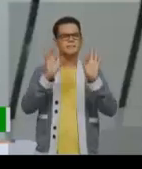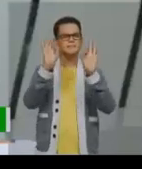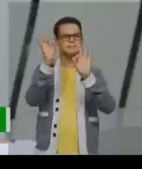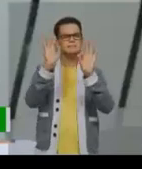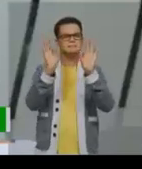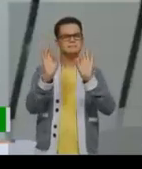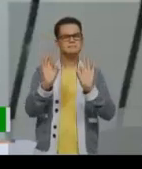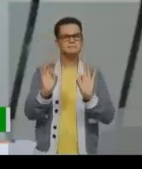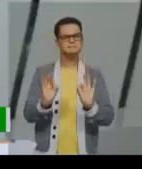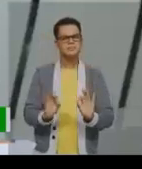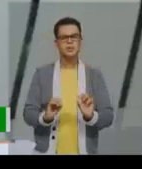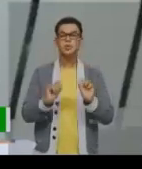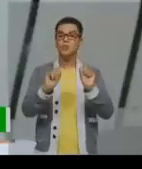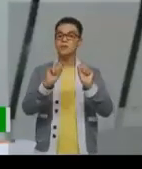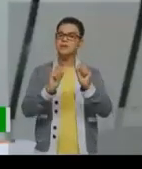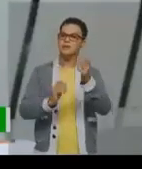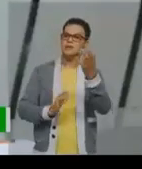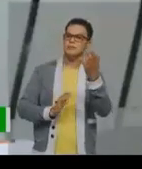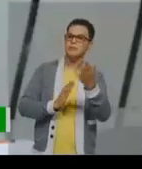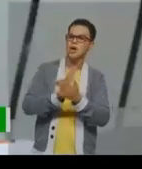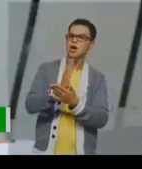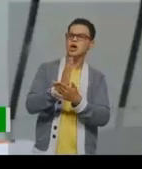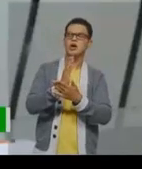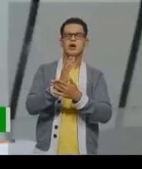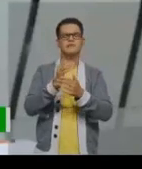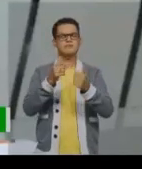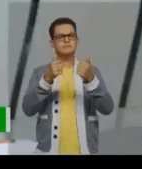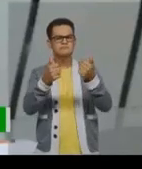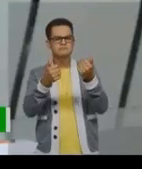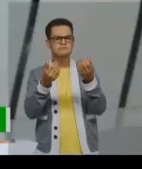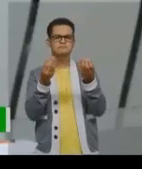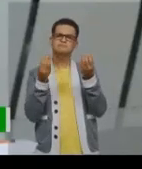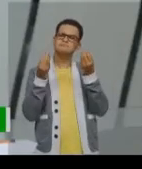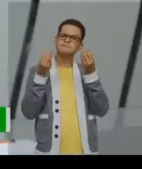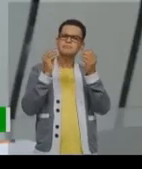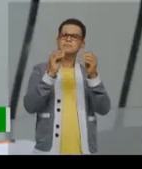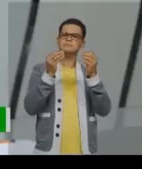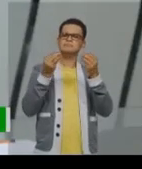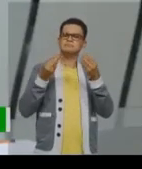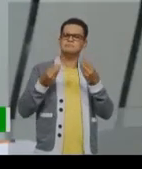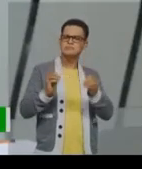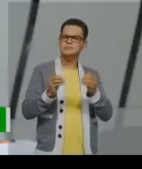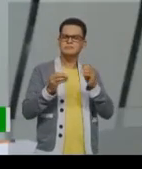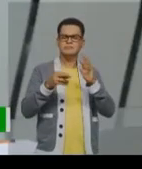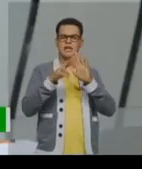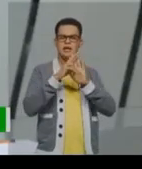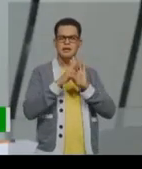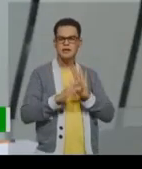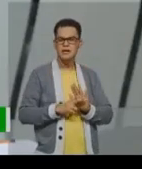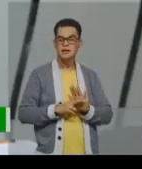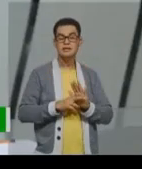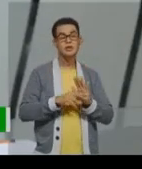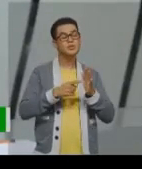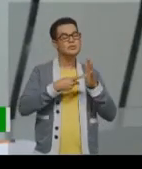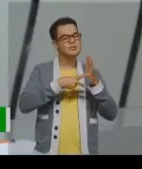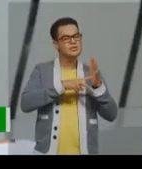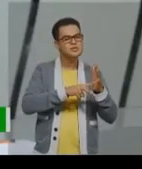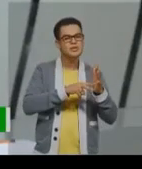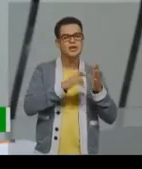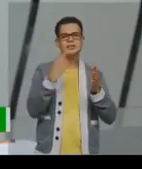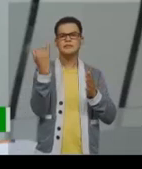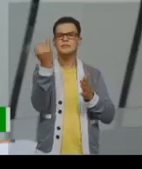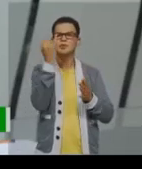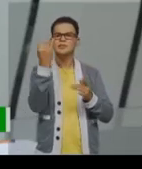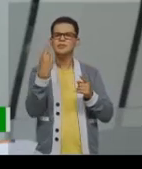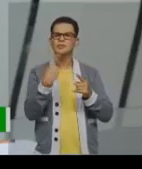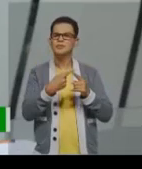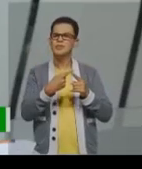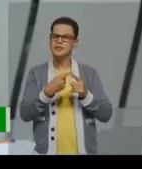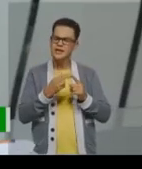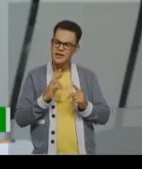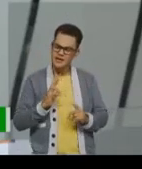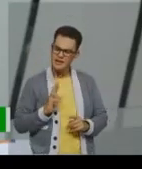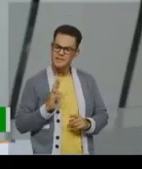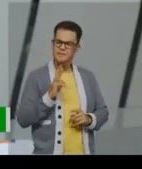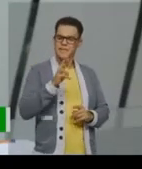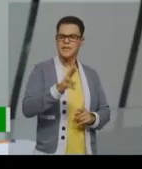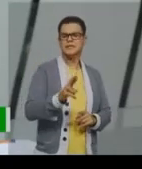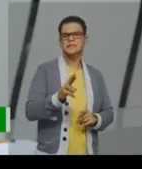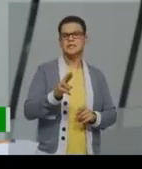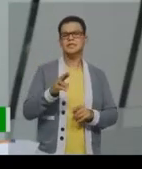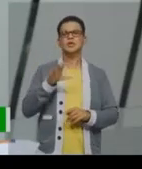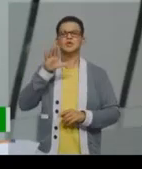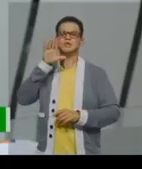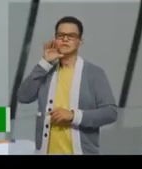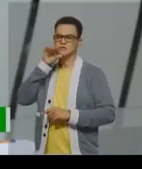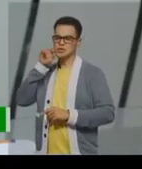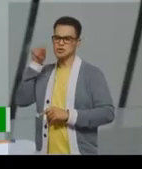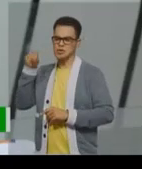ser aprovado, do que vai ser pedido. Então, os sindicatos são importantes porque eles representam os trabalhadores, eles estão ali para falar pelos